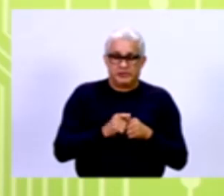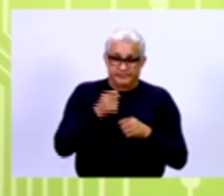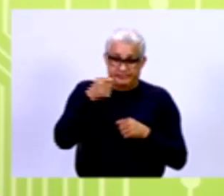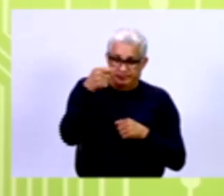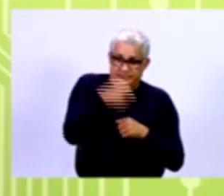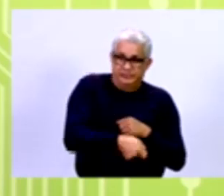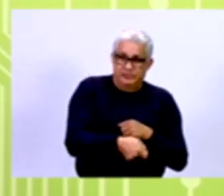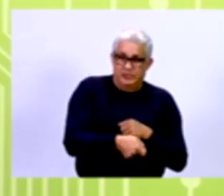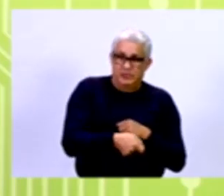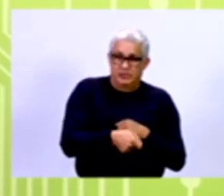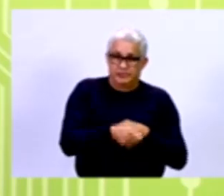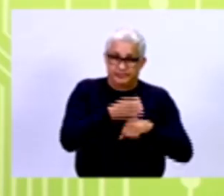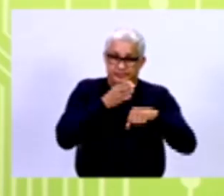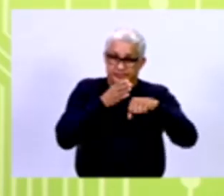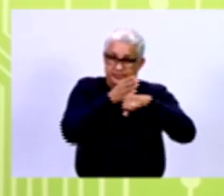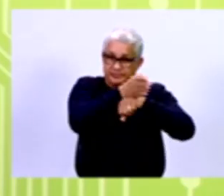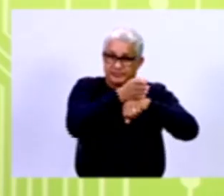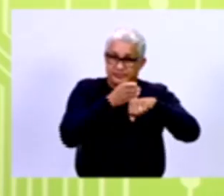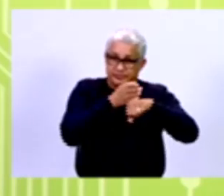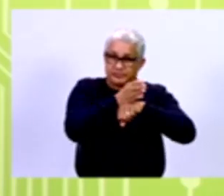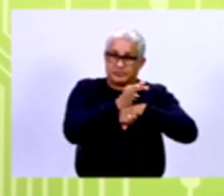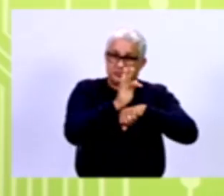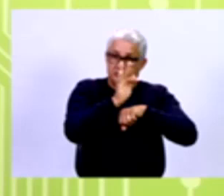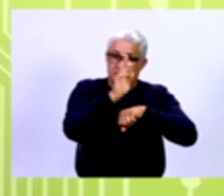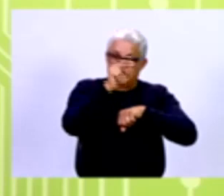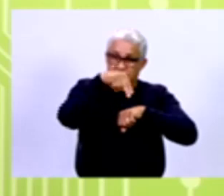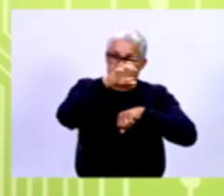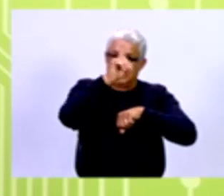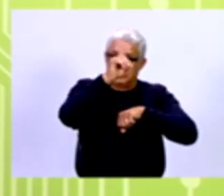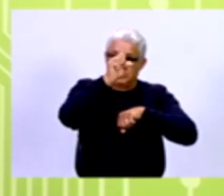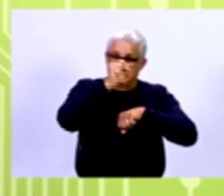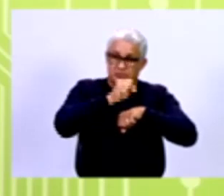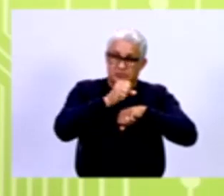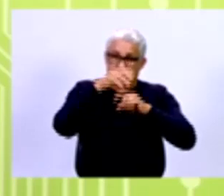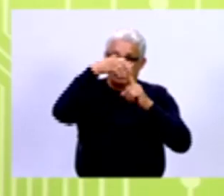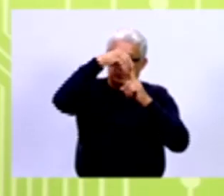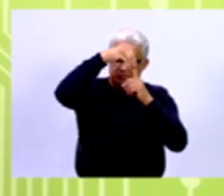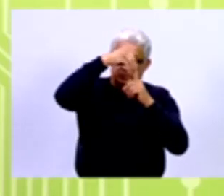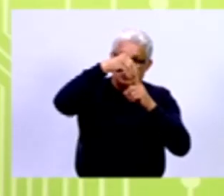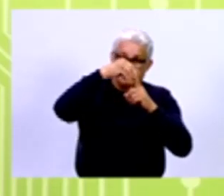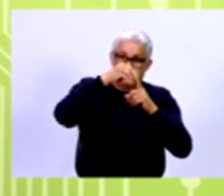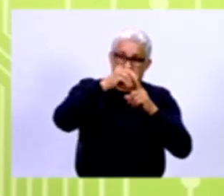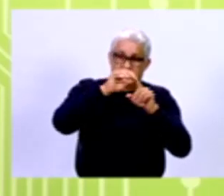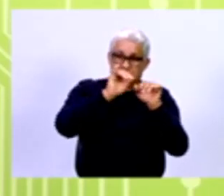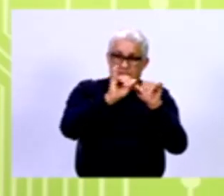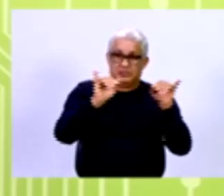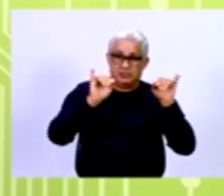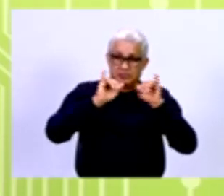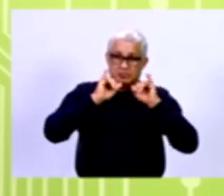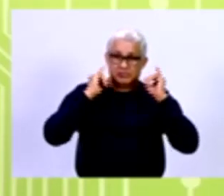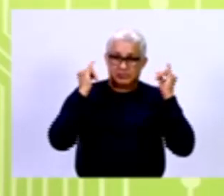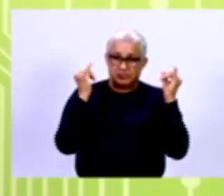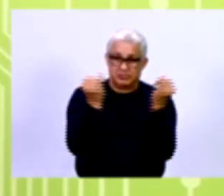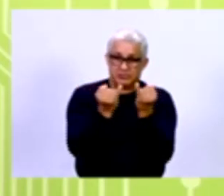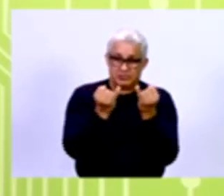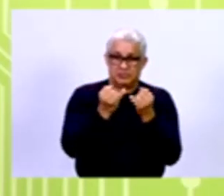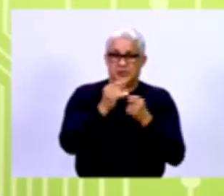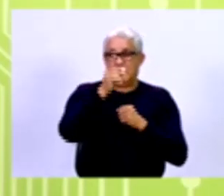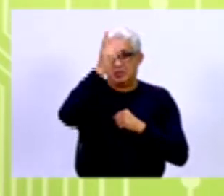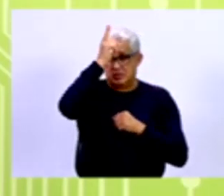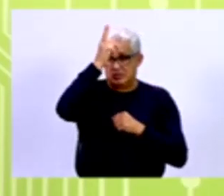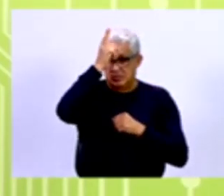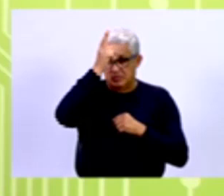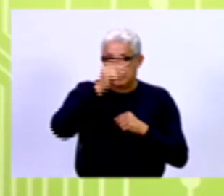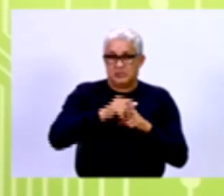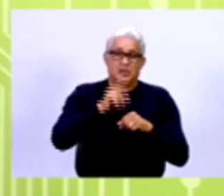imposição o acesso aos fundos. Por exemplo, os principais fundos internacionais, por exemplo, dos alemães,